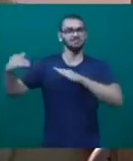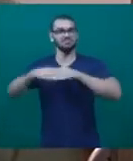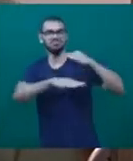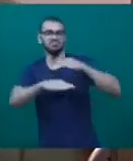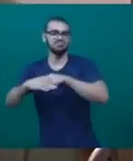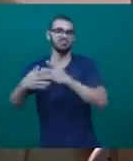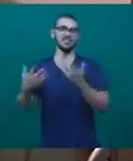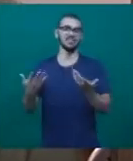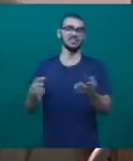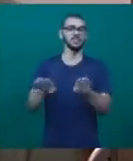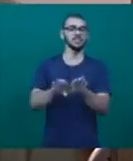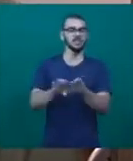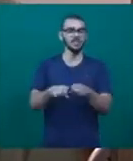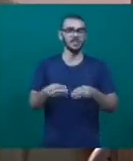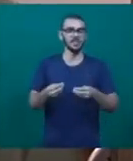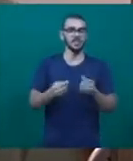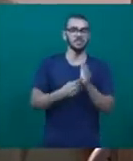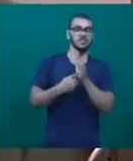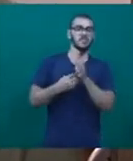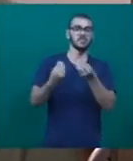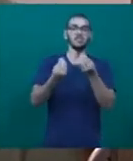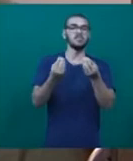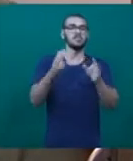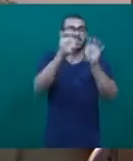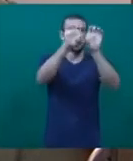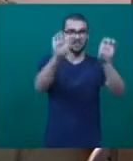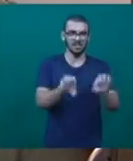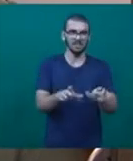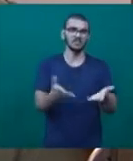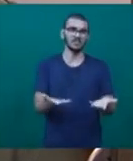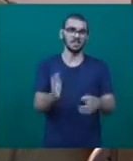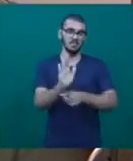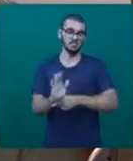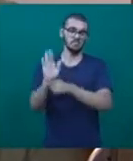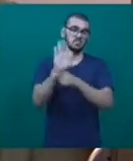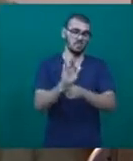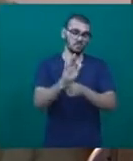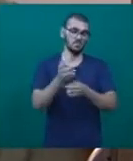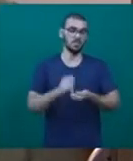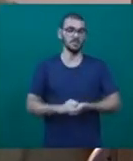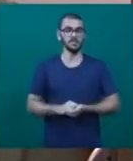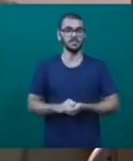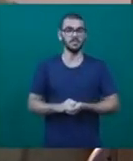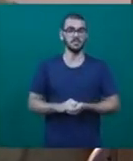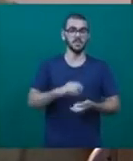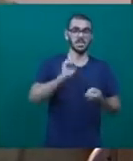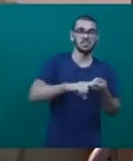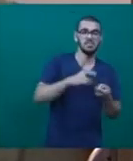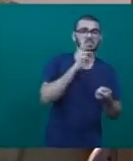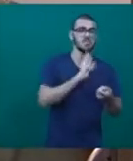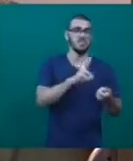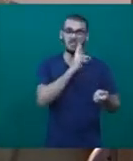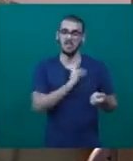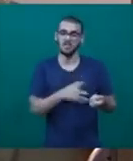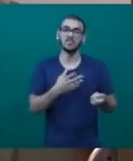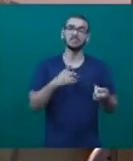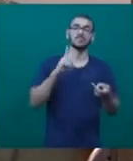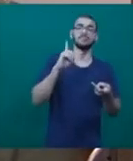transporte, como também mostrar as estruturas que nós temos para os alunos de apoio e auxílio, que é desde o restaurante